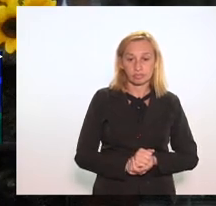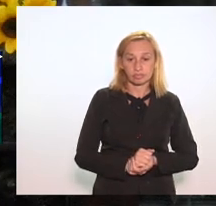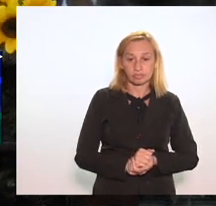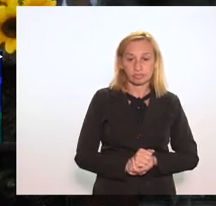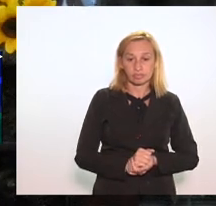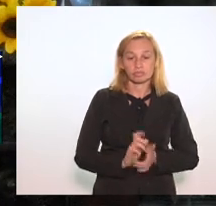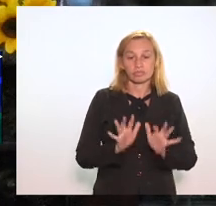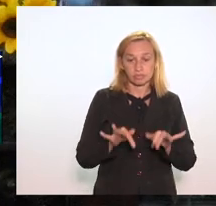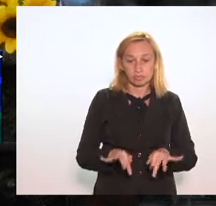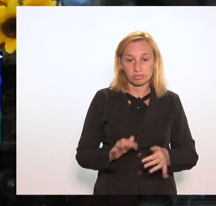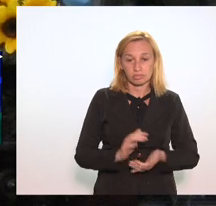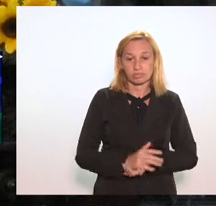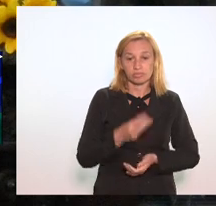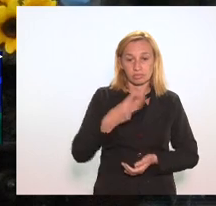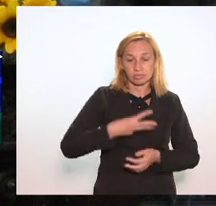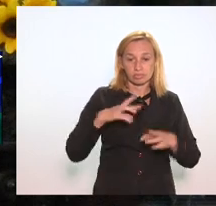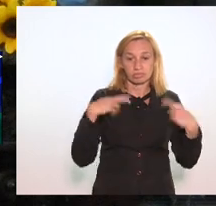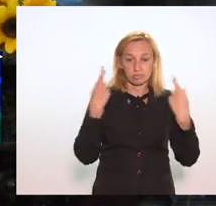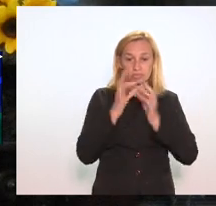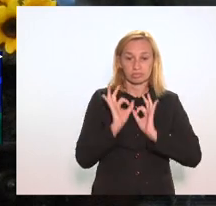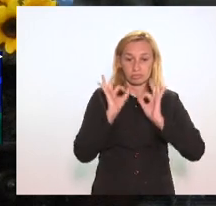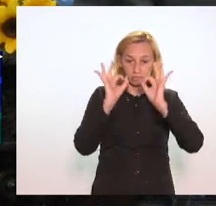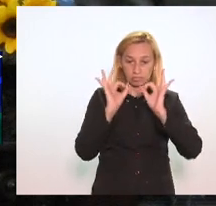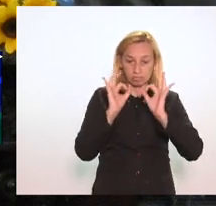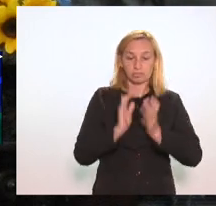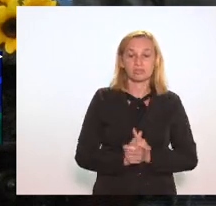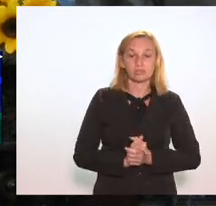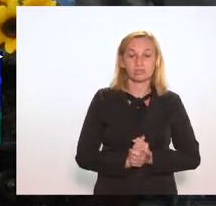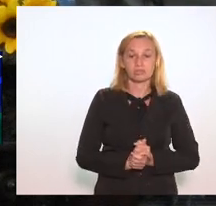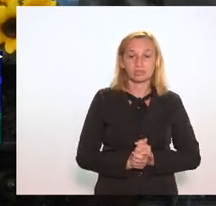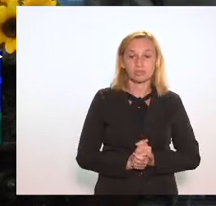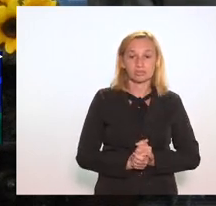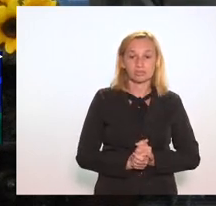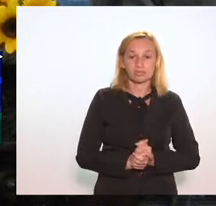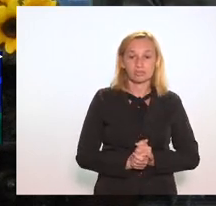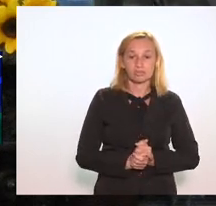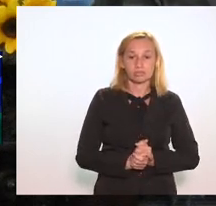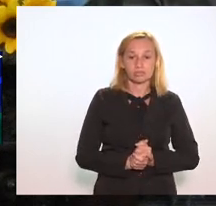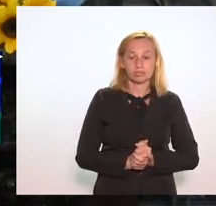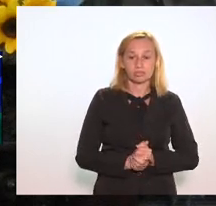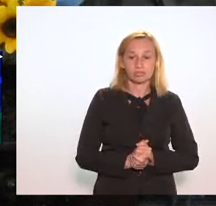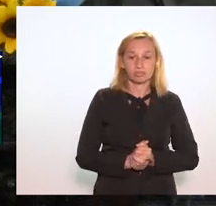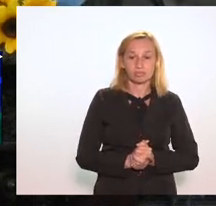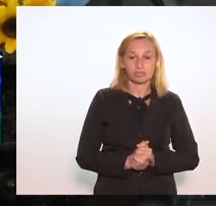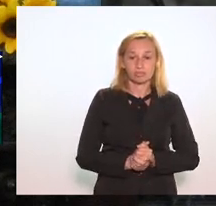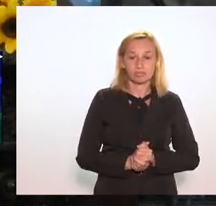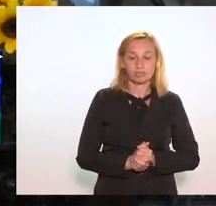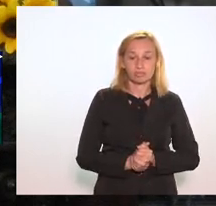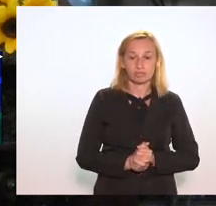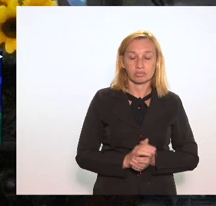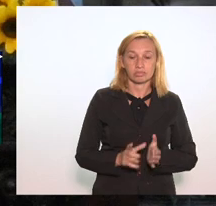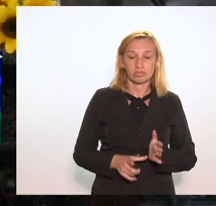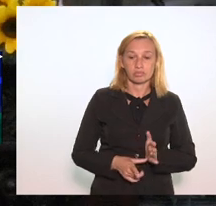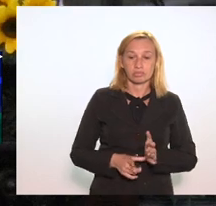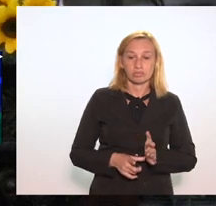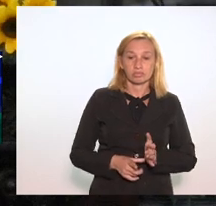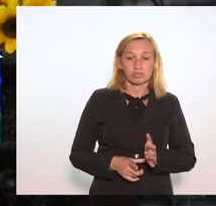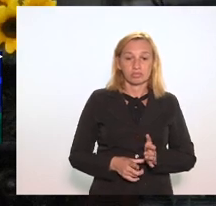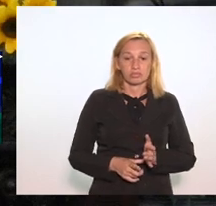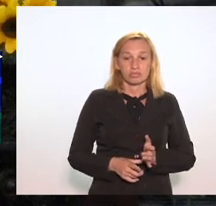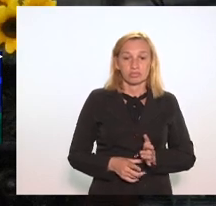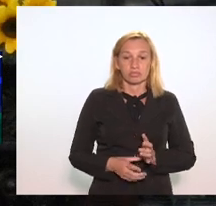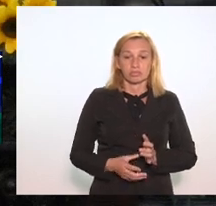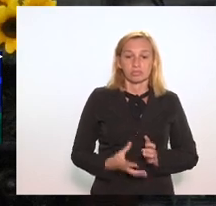e está encerrada a terceira sessões Ordinárias que foi adiantada que recebeu 41